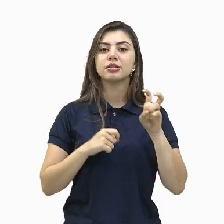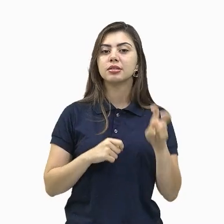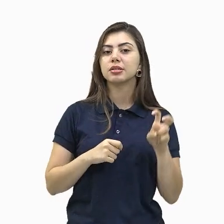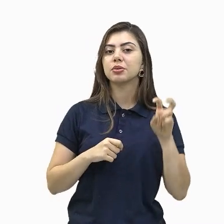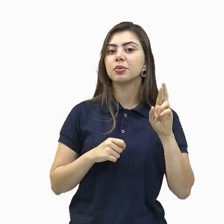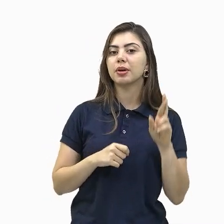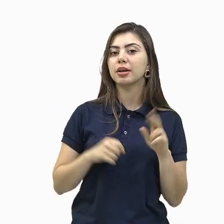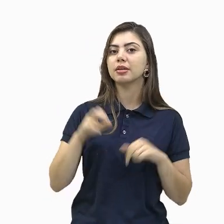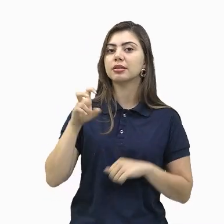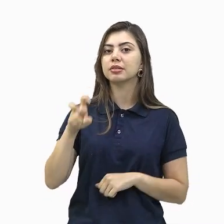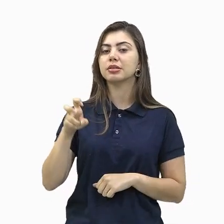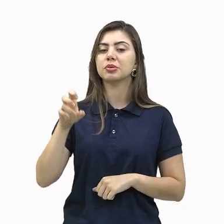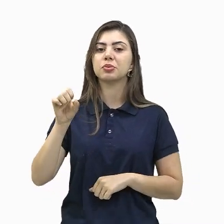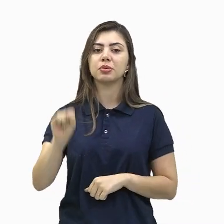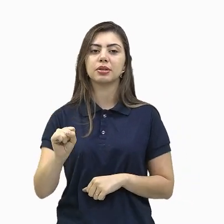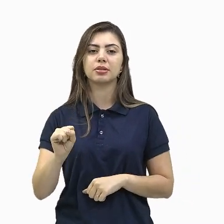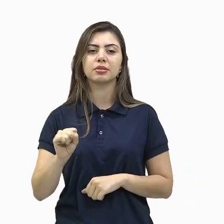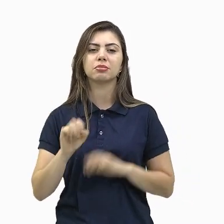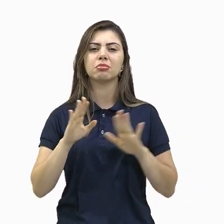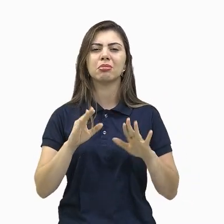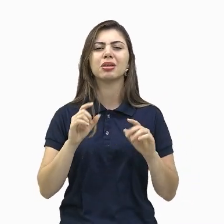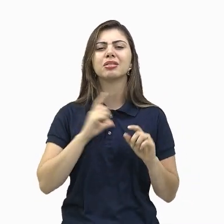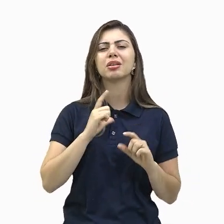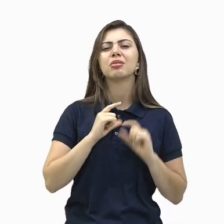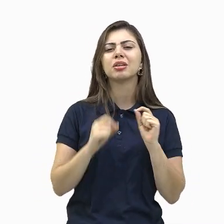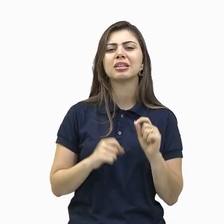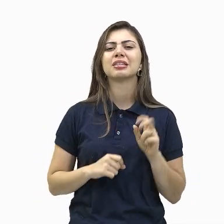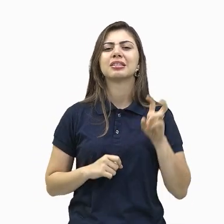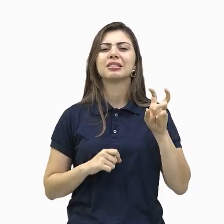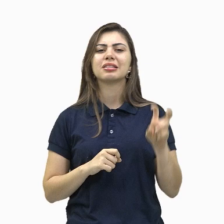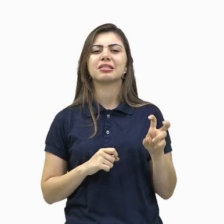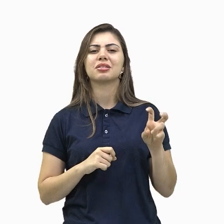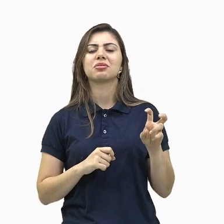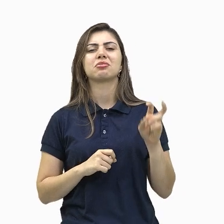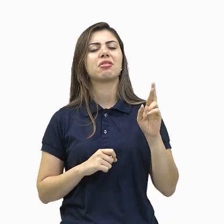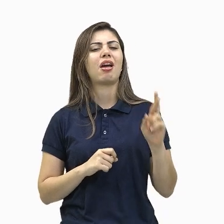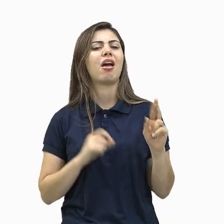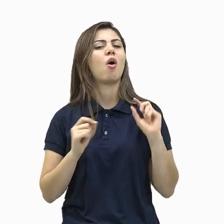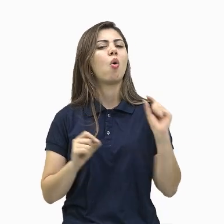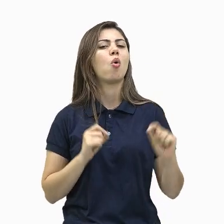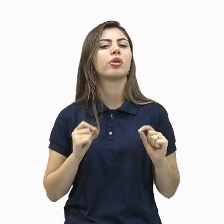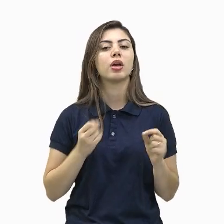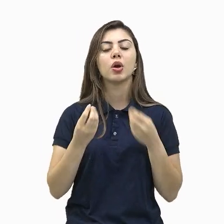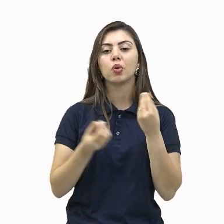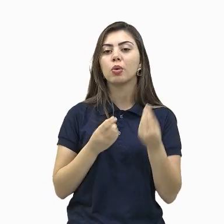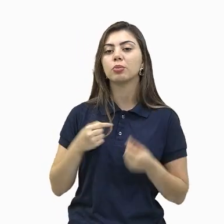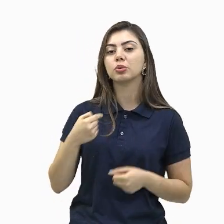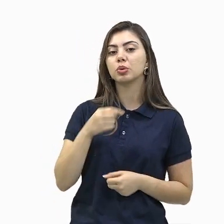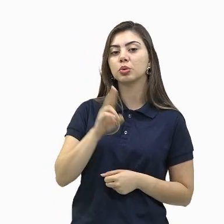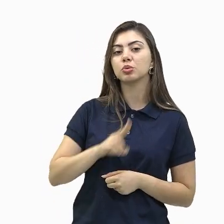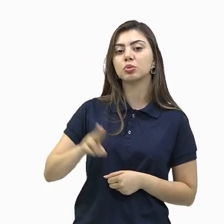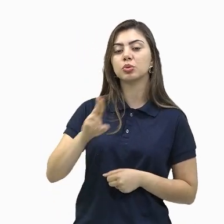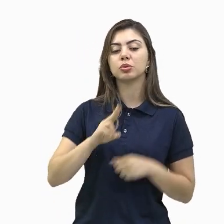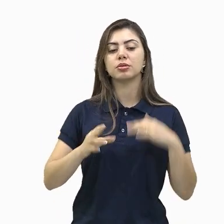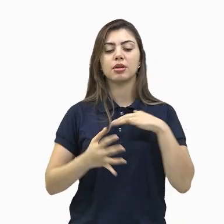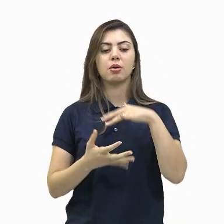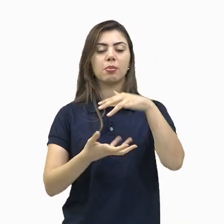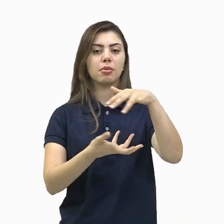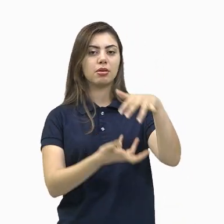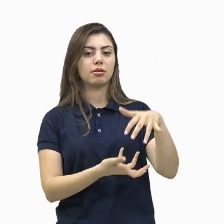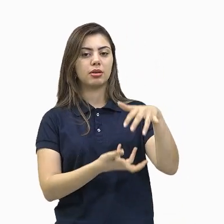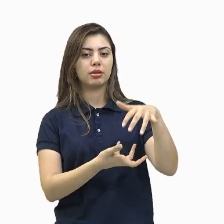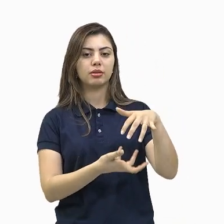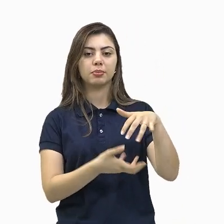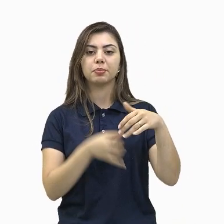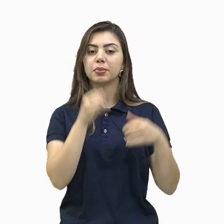S's. Os 5 R's, eles vão nos ensinar como consumir melhor e cuidar do planeta. Aqui